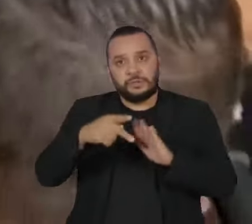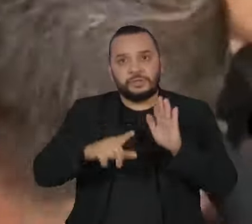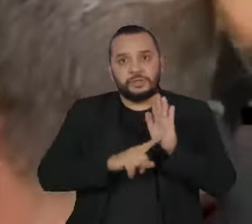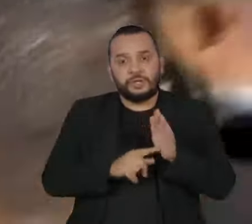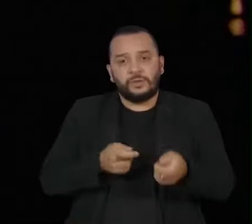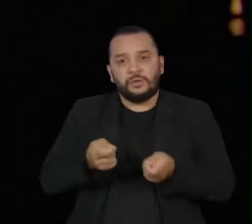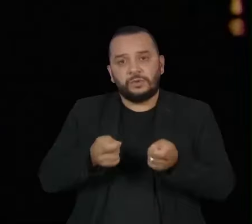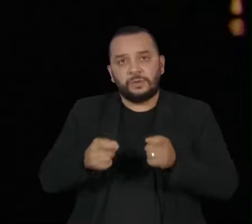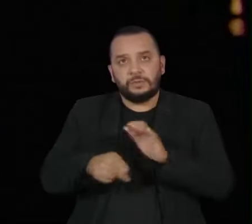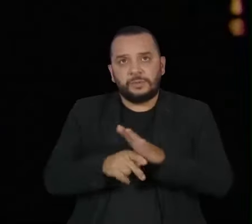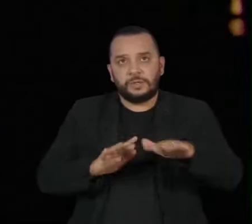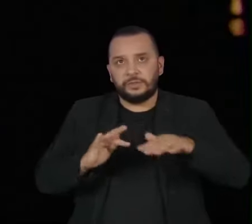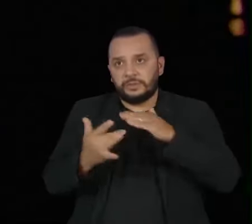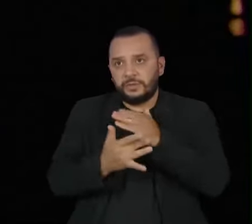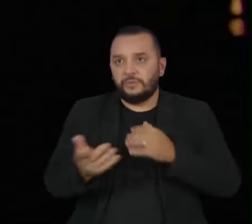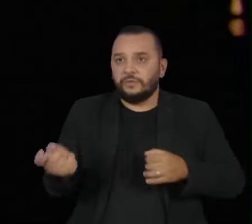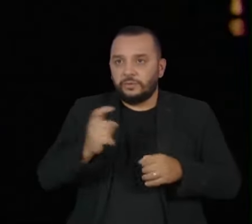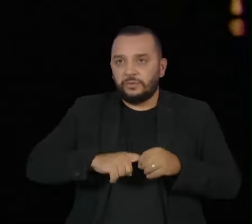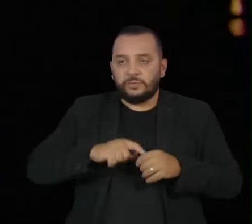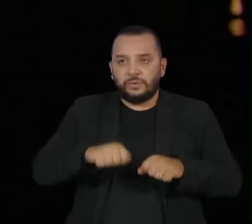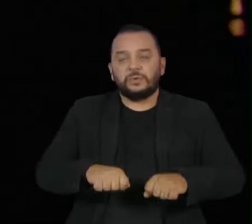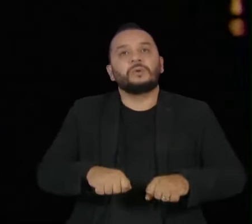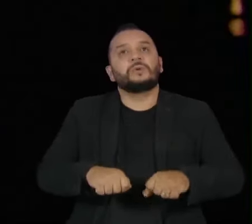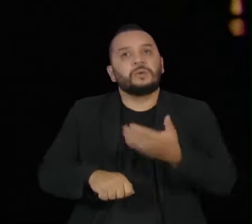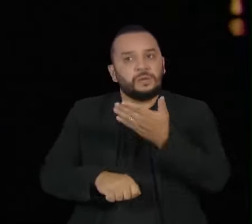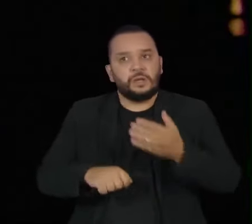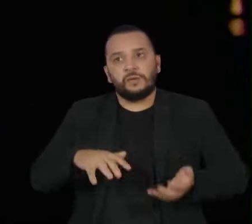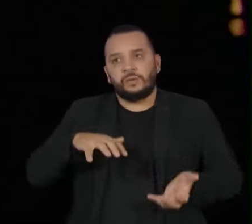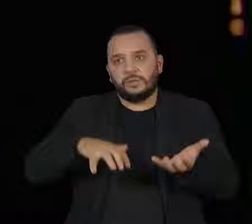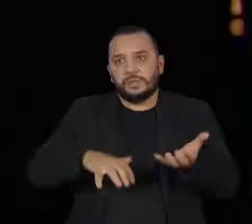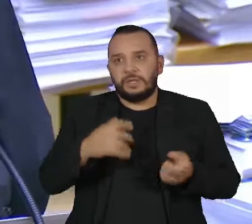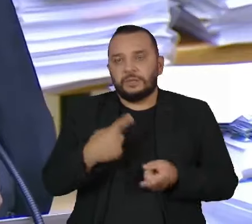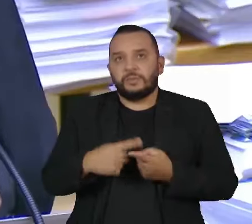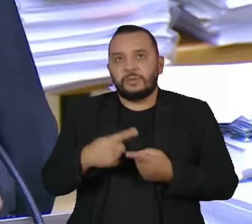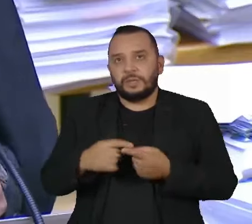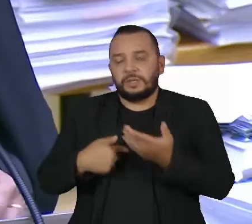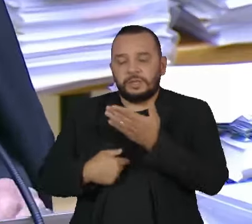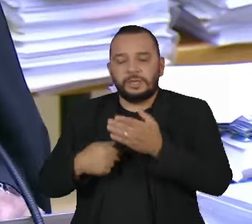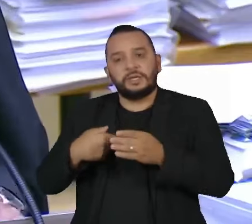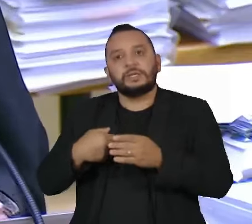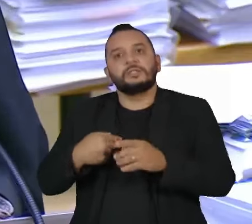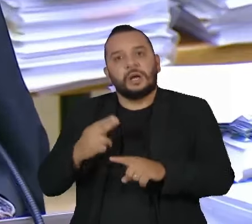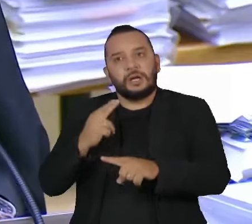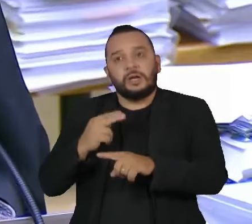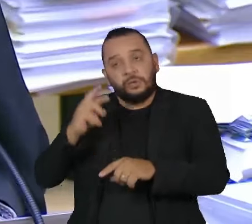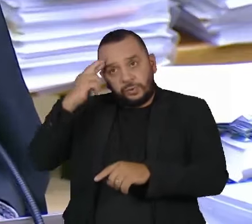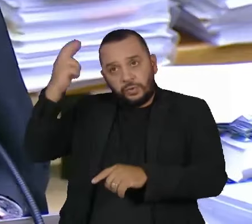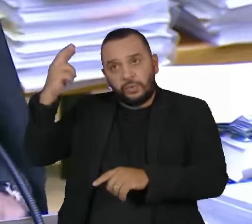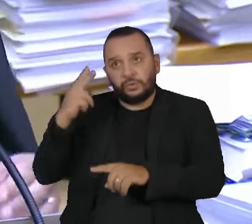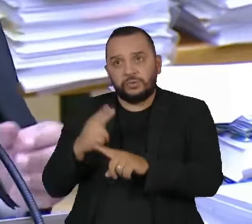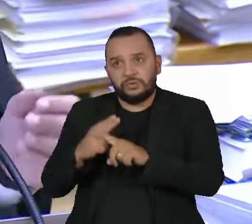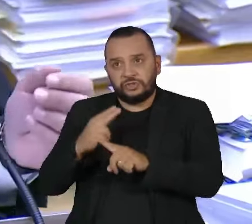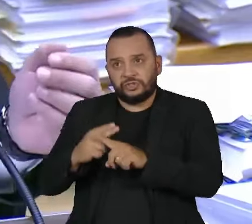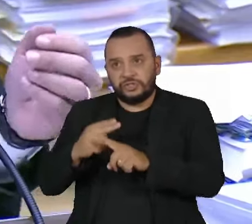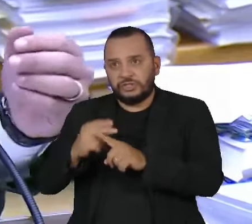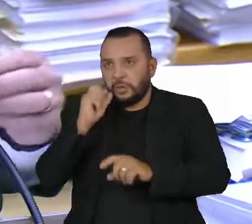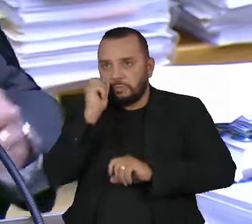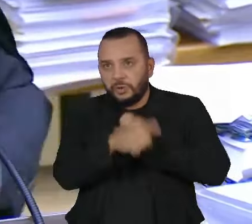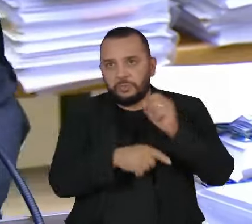sociais voltou com força ao congresso após os ataques do dono do X ao judiciário brasileiro e ao Ministro Alexandre de